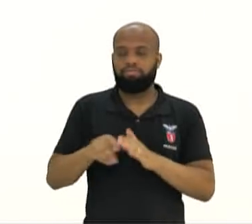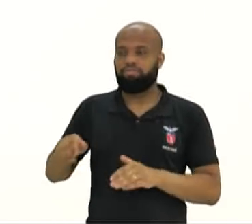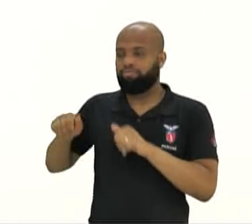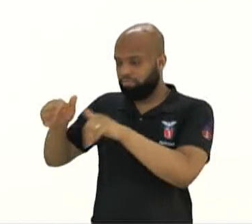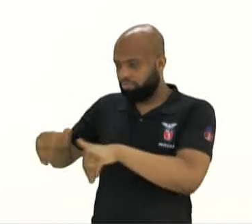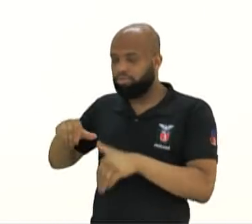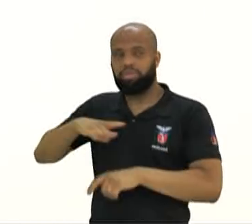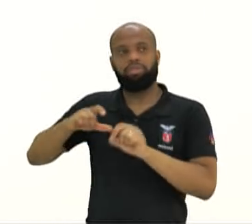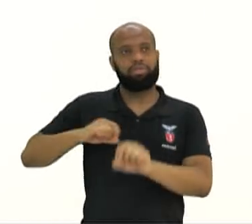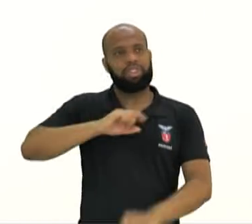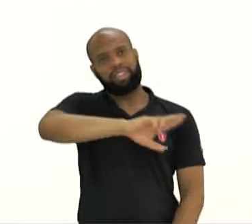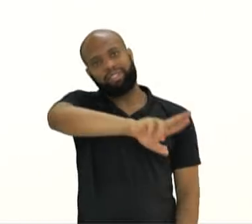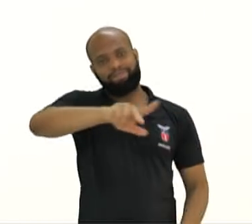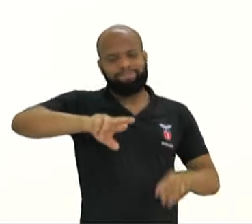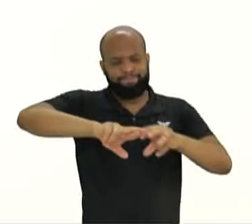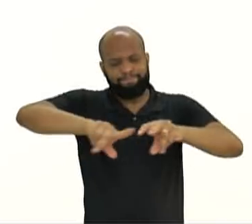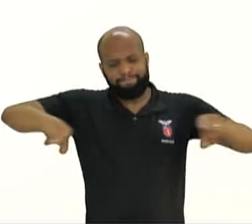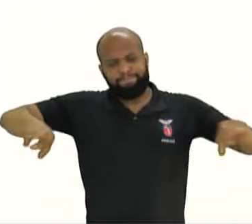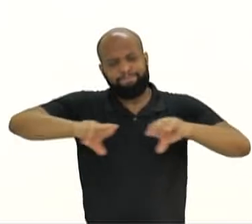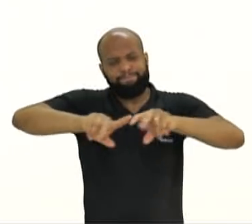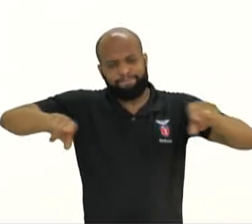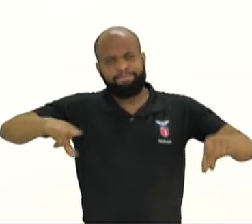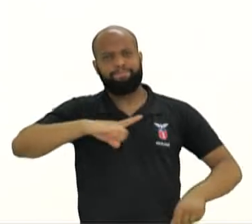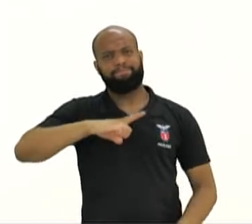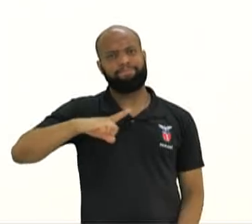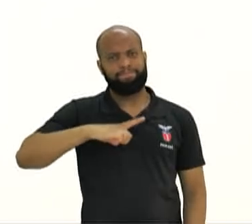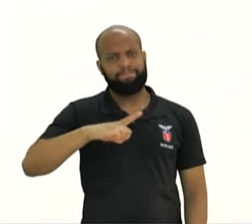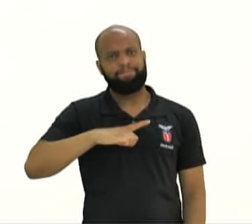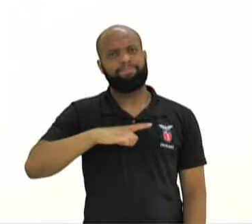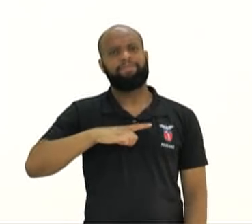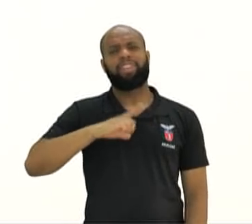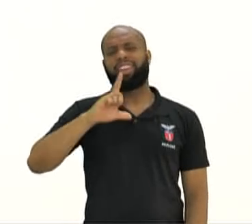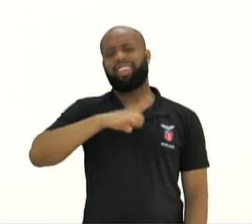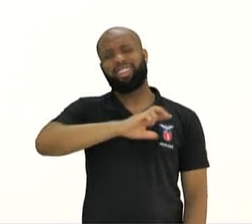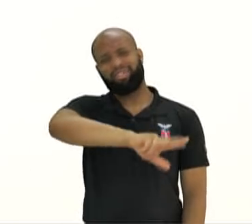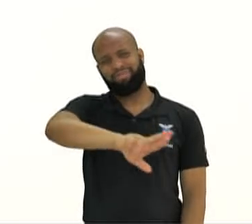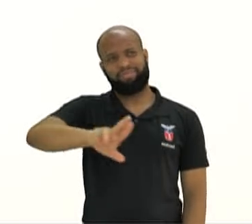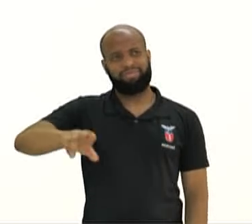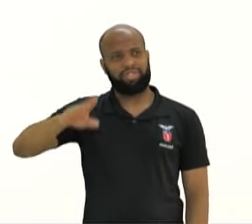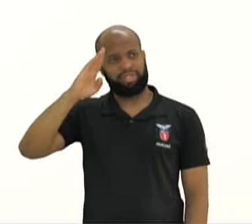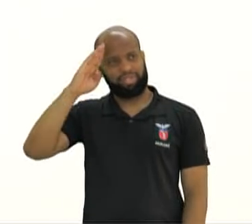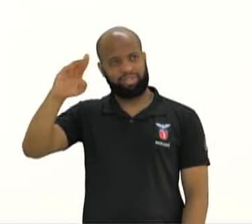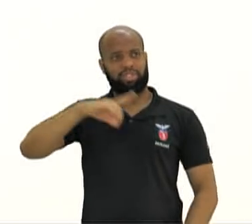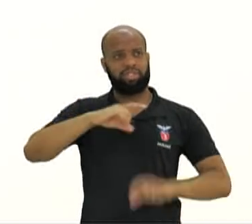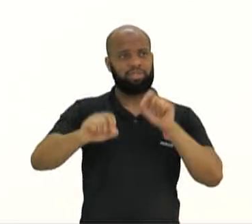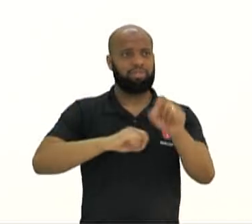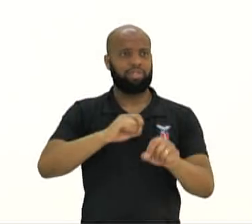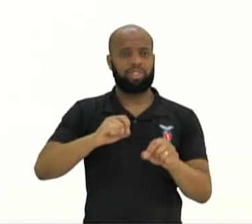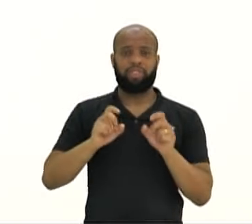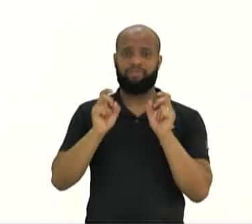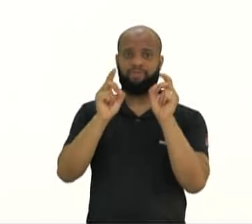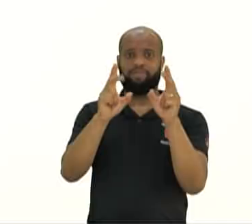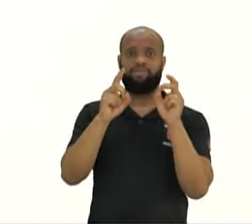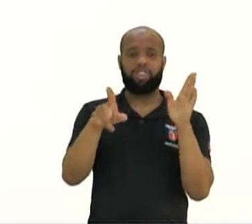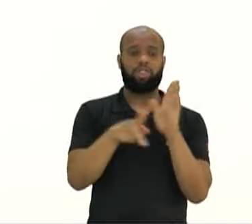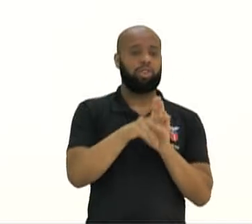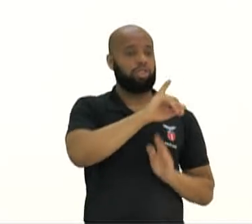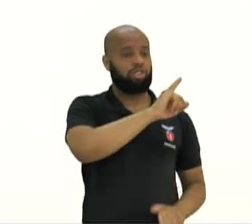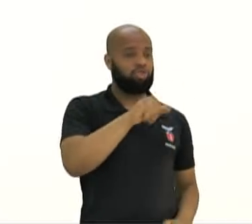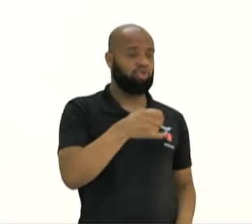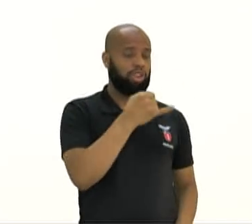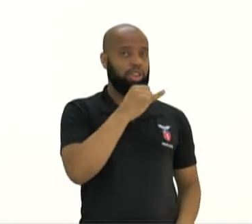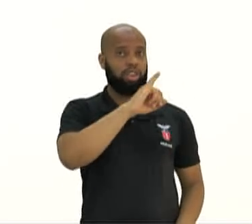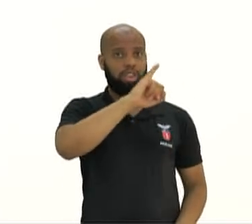ouro, bauxita, minério de ferro, cobre, manganês, principalmente enviados para o Japão e países da